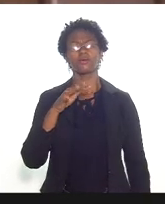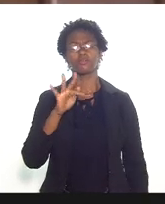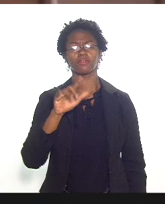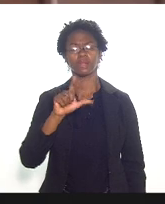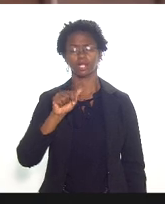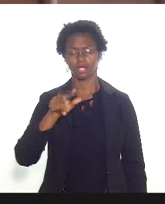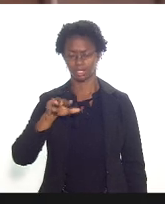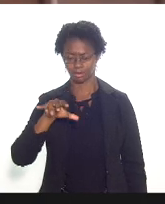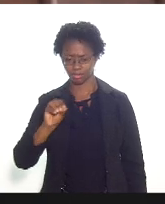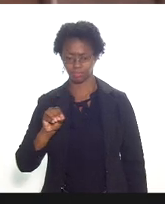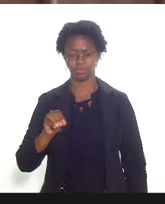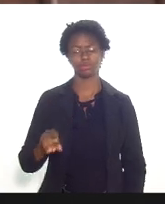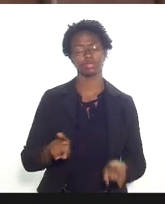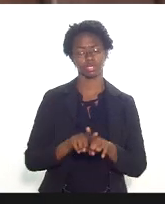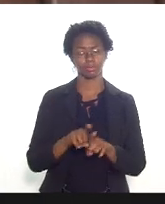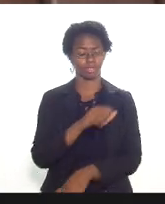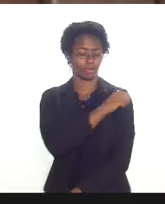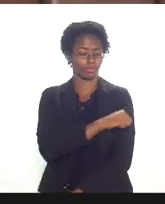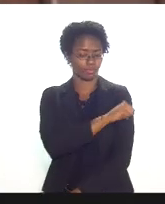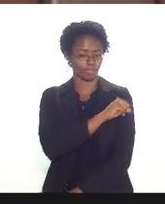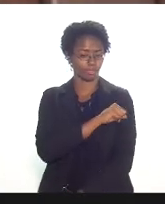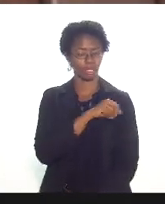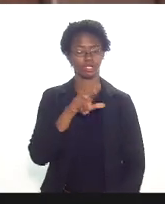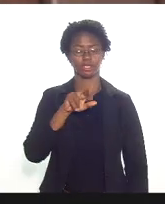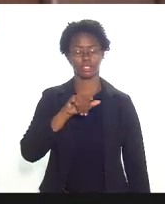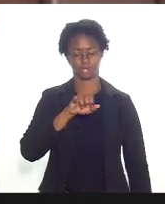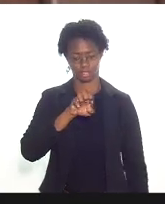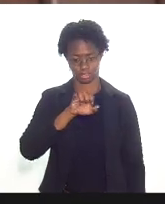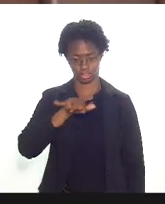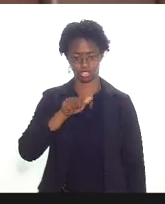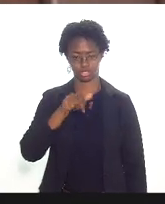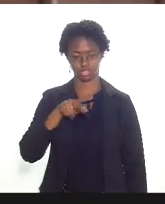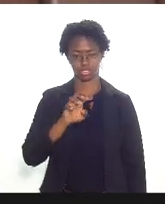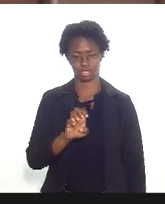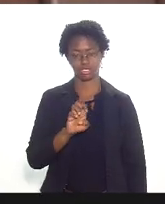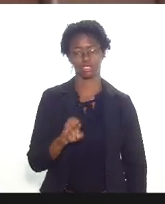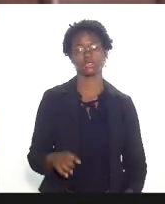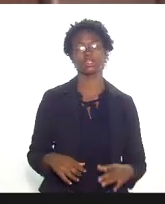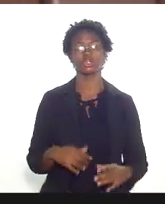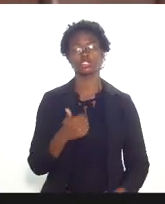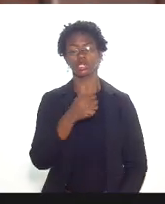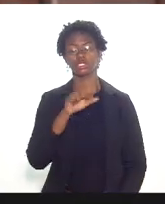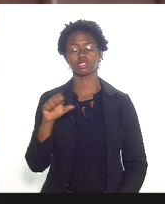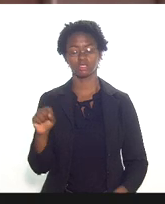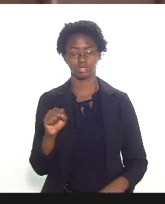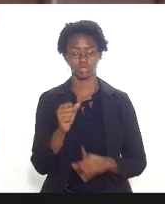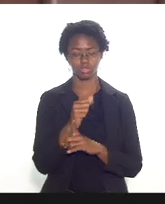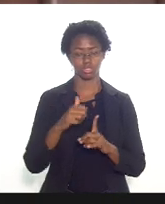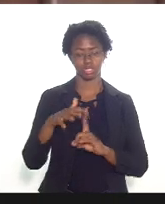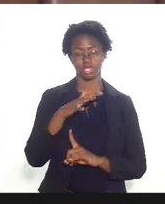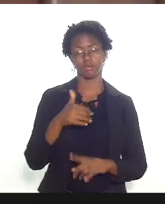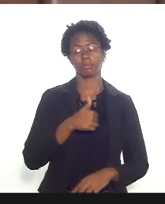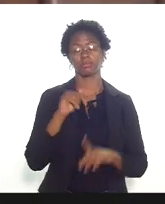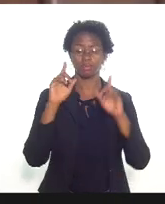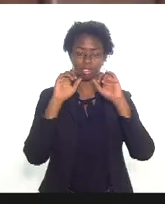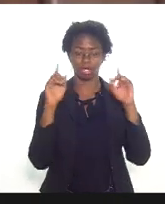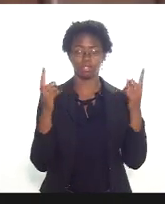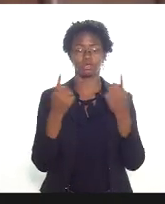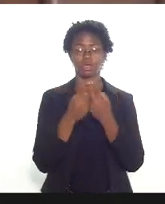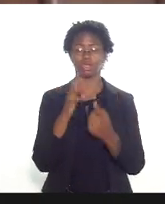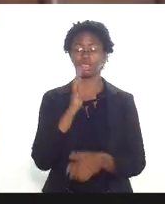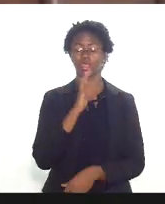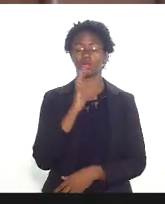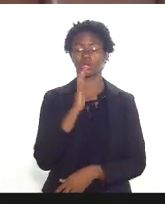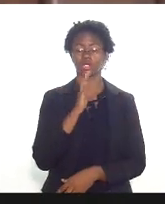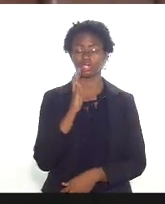Serafini, membros dessa Comissão de Trabalho, Legislação Social e Seguridade Social, para a primeira reunião extraordinária a ser